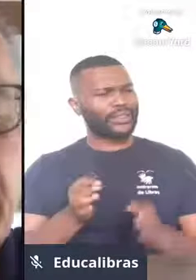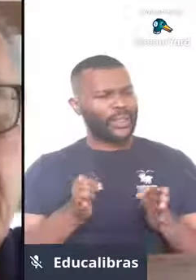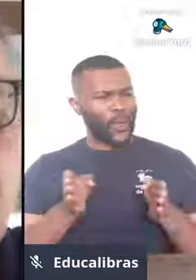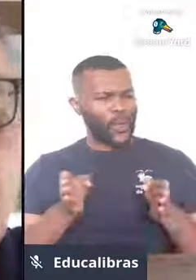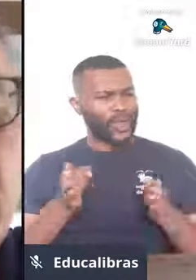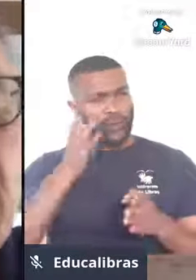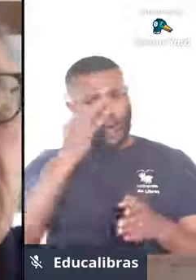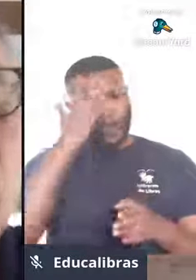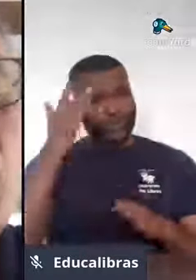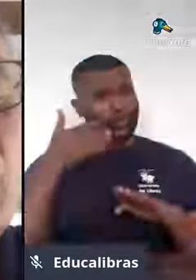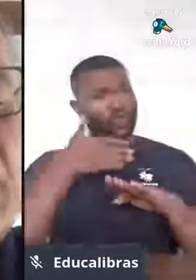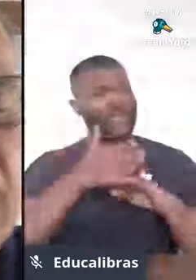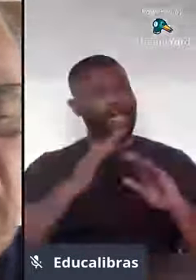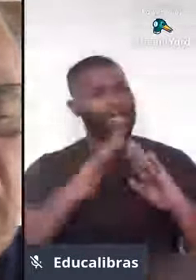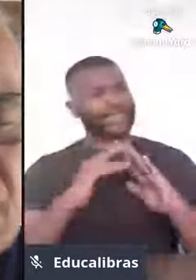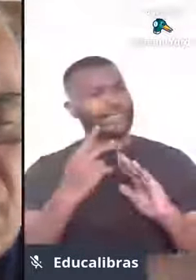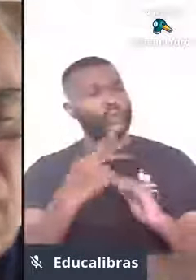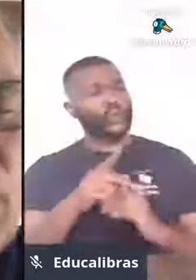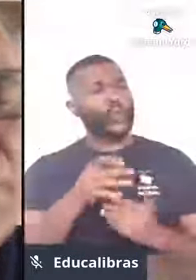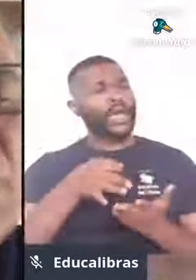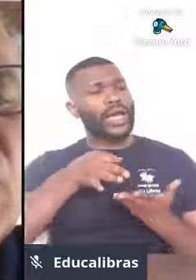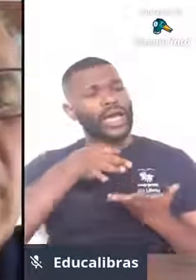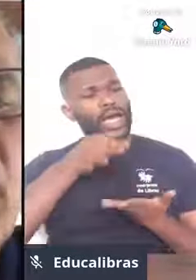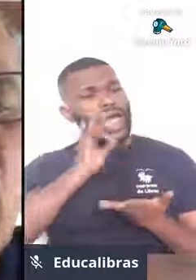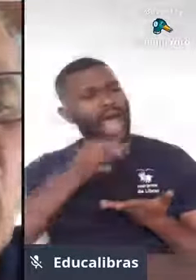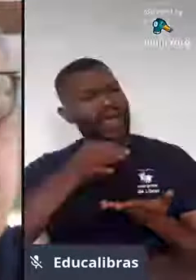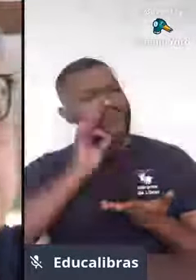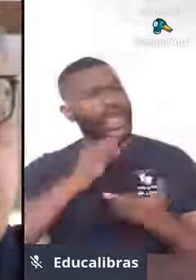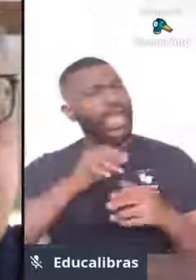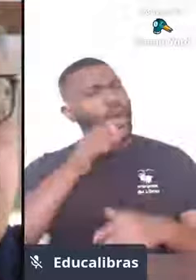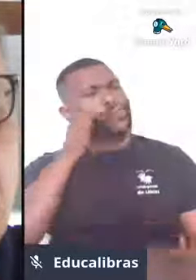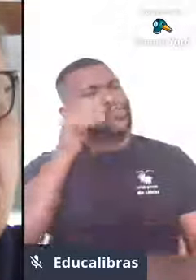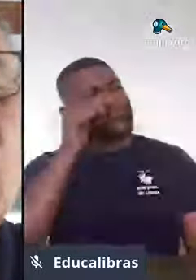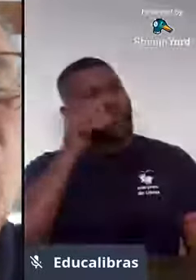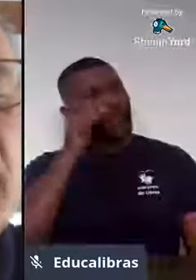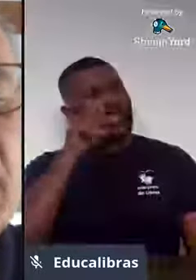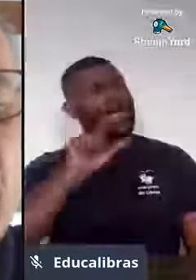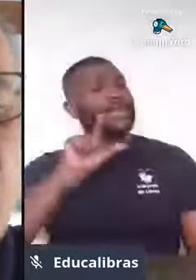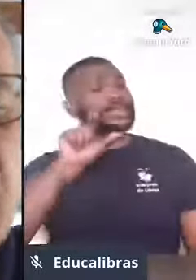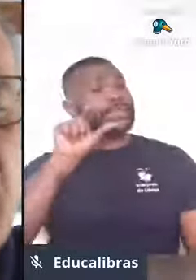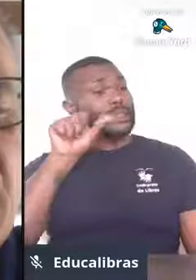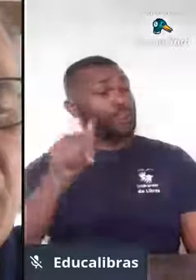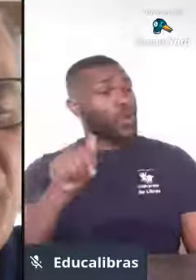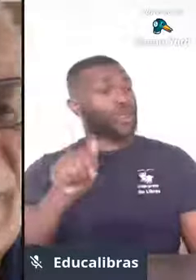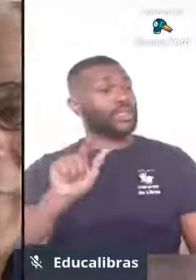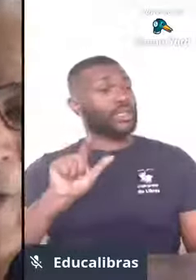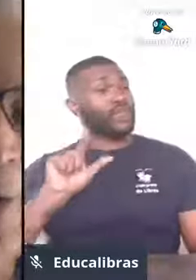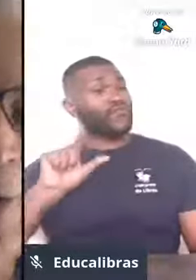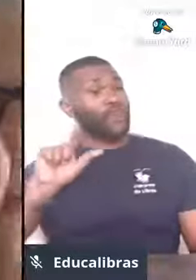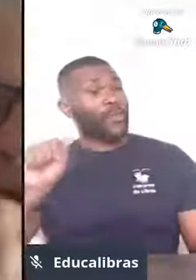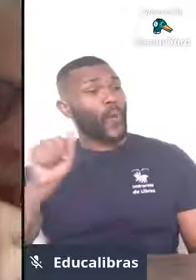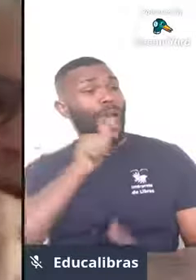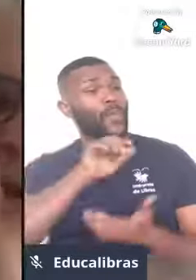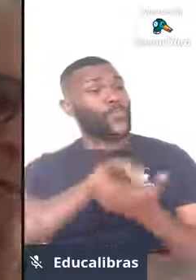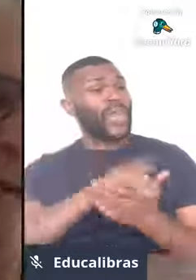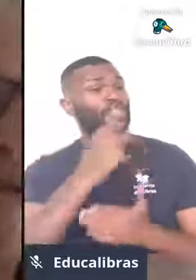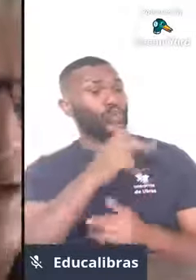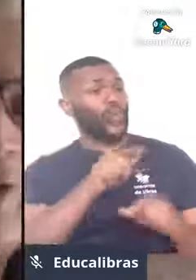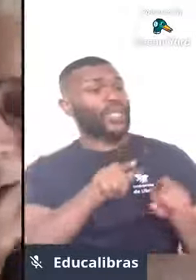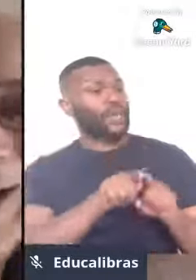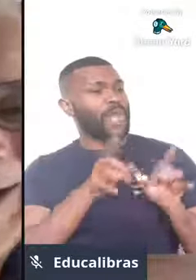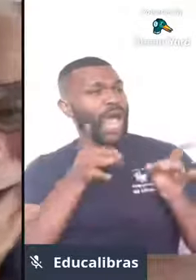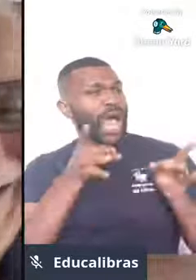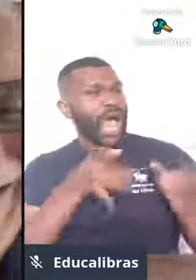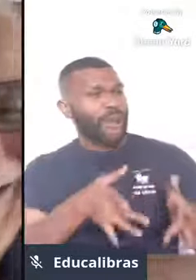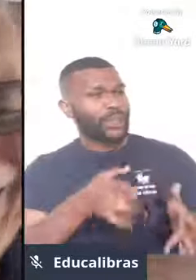um cafezinho, é tudo curiosidade. Depois eles vão embora e até sua mulher vai te abandonar. Eu falei, obrigado, hein?